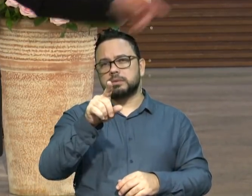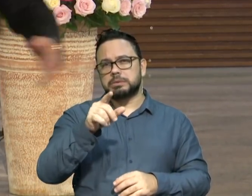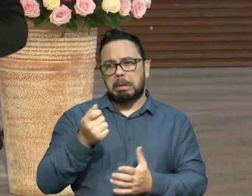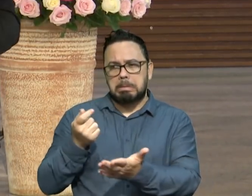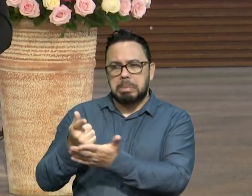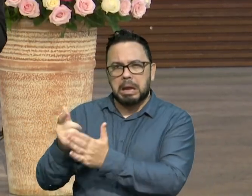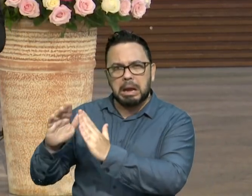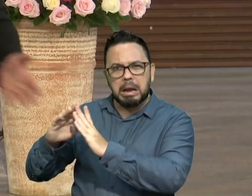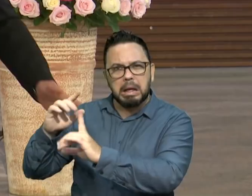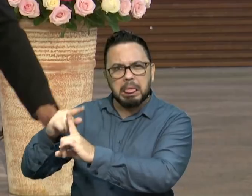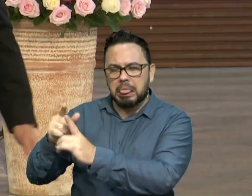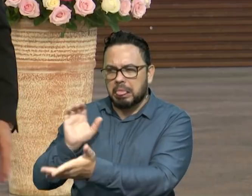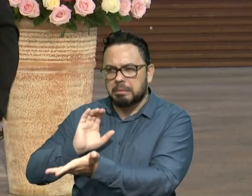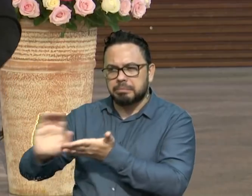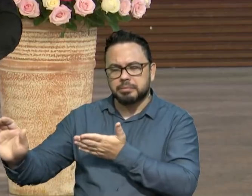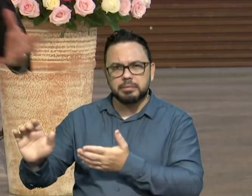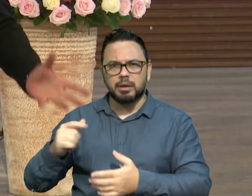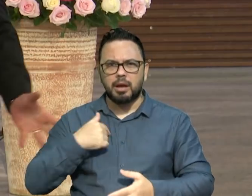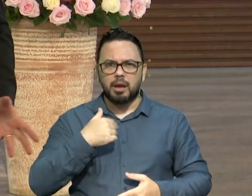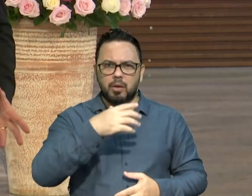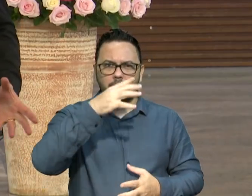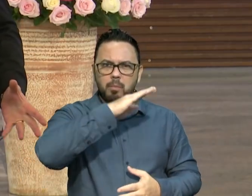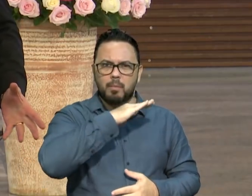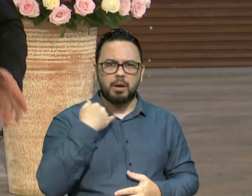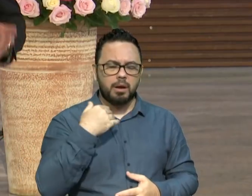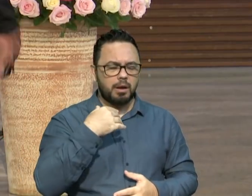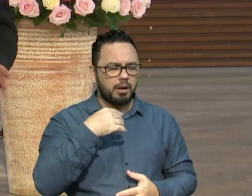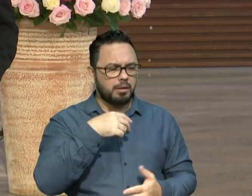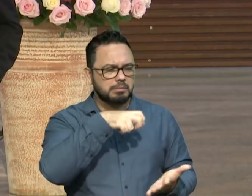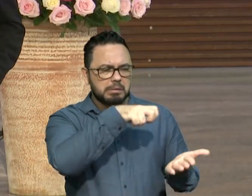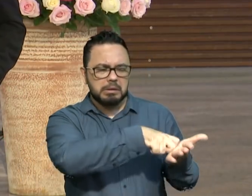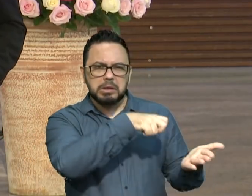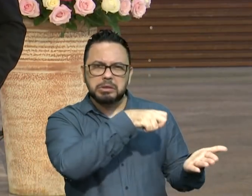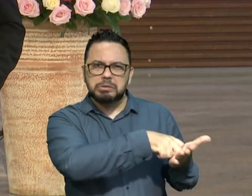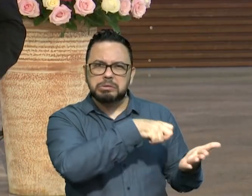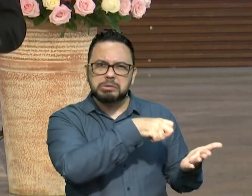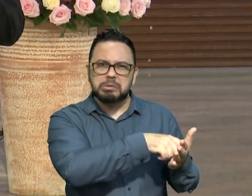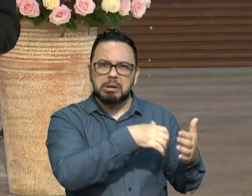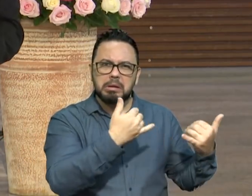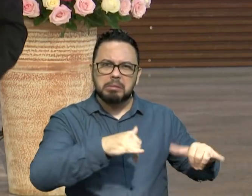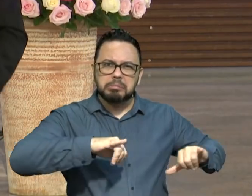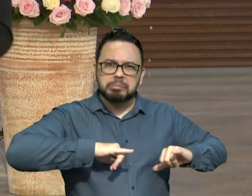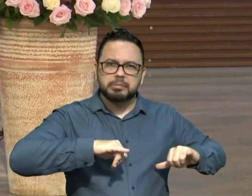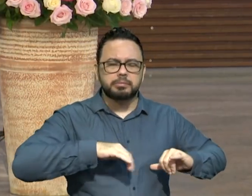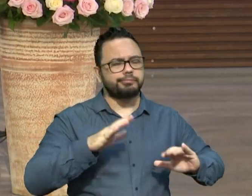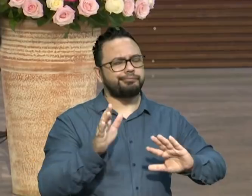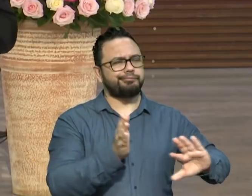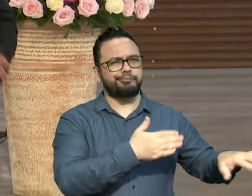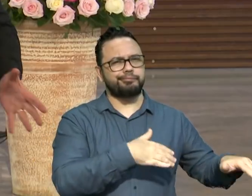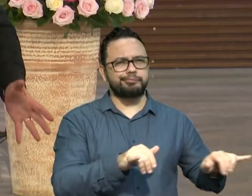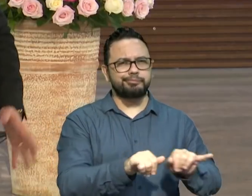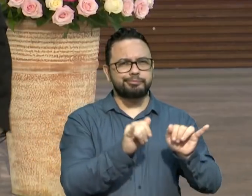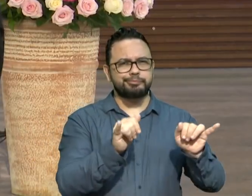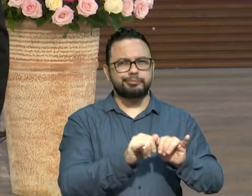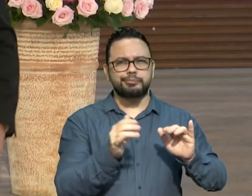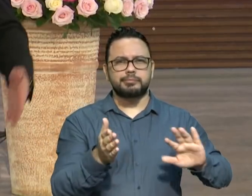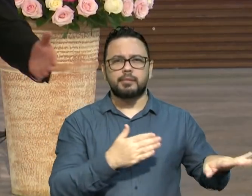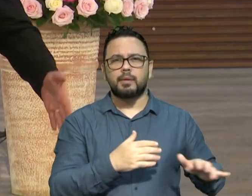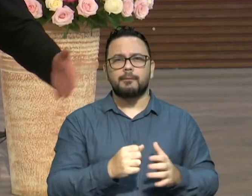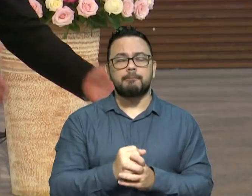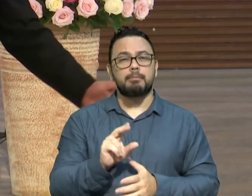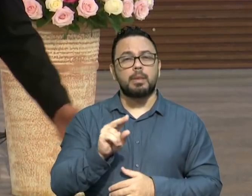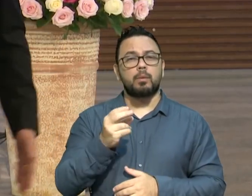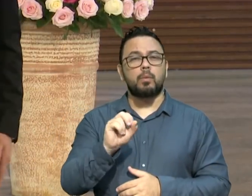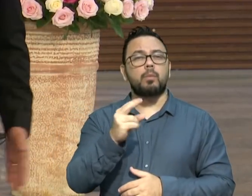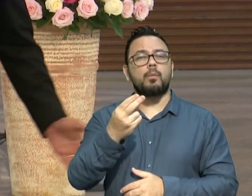pagar ela vai ficar lá só Deus sabe quando uma inverdade van é a doutrina de que a pessoa vai para o céu ficou olhando lá de cima